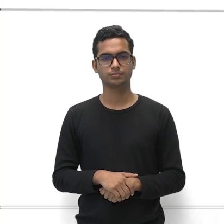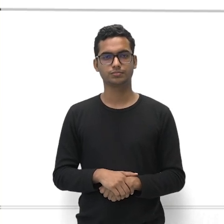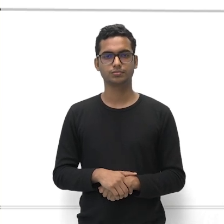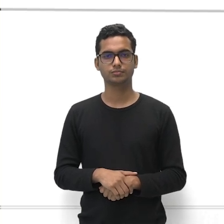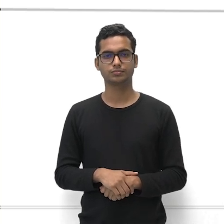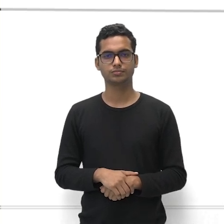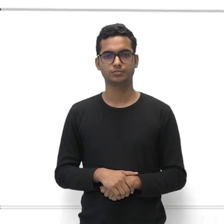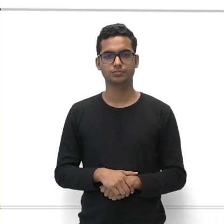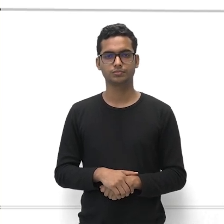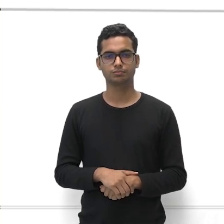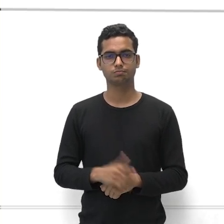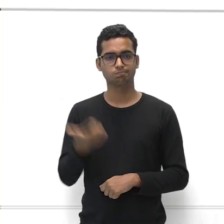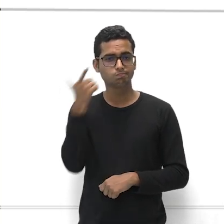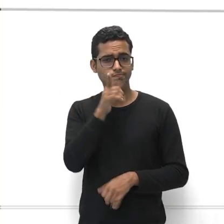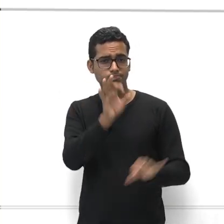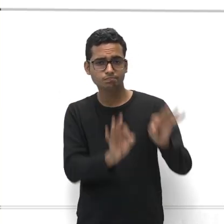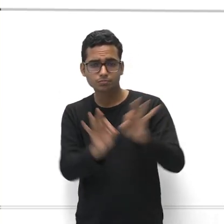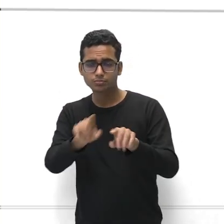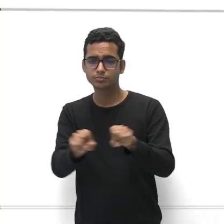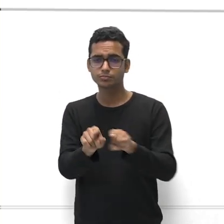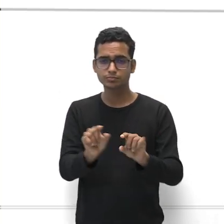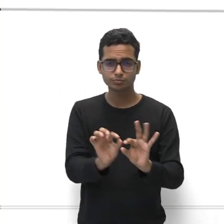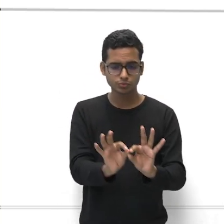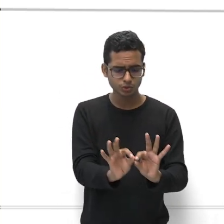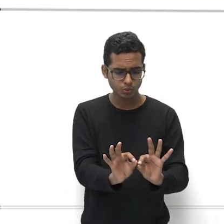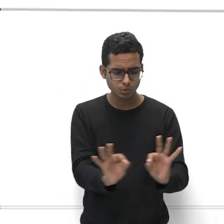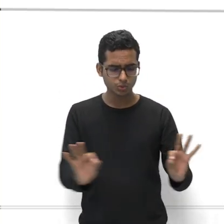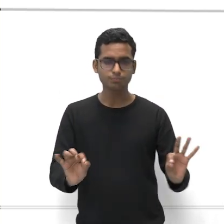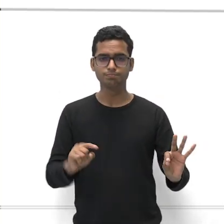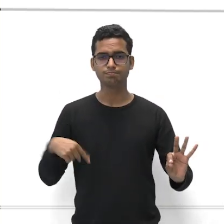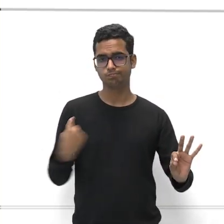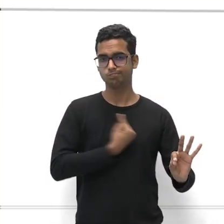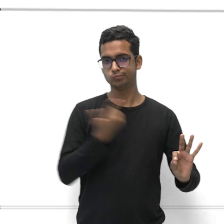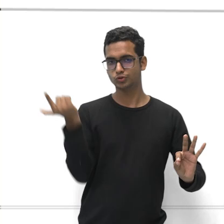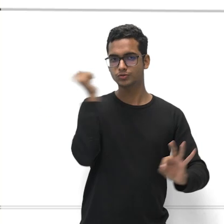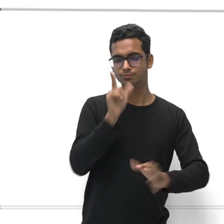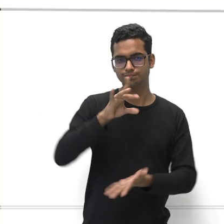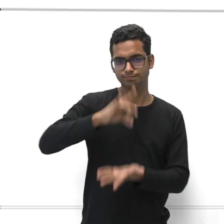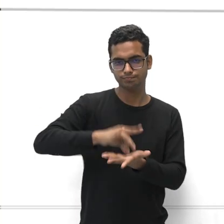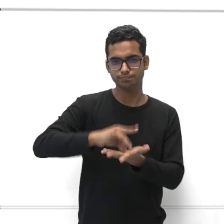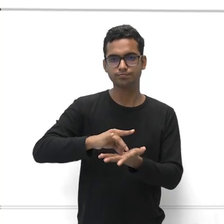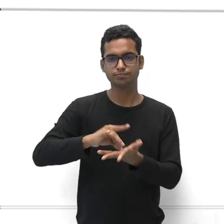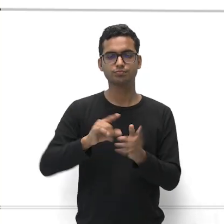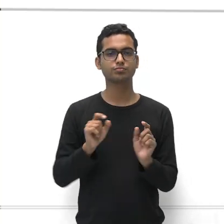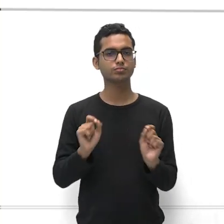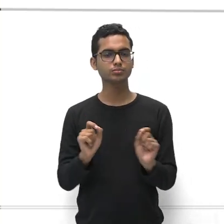mais forte, mais espessa, para a gente poder,